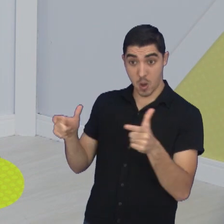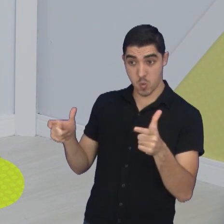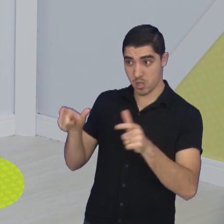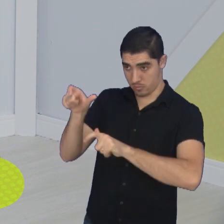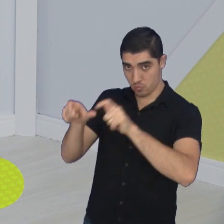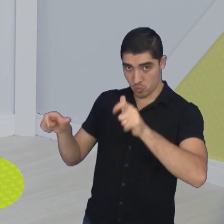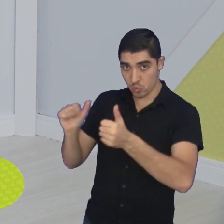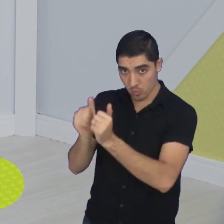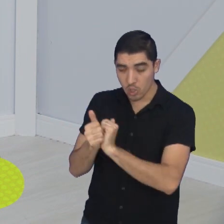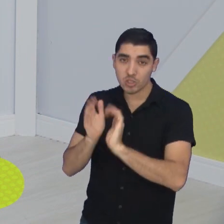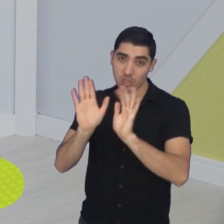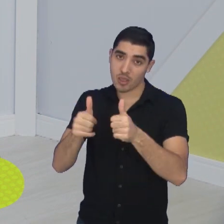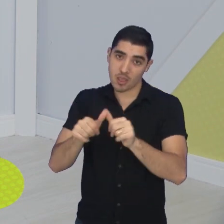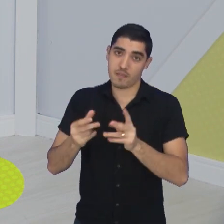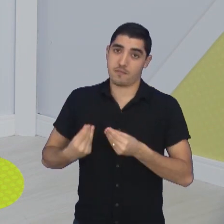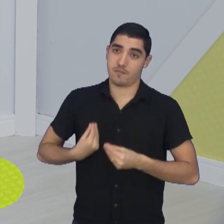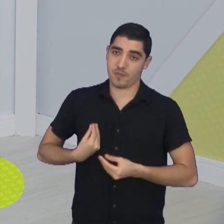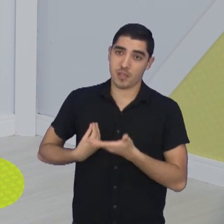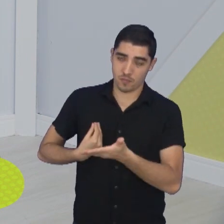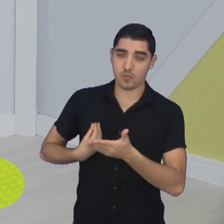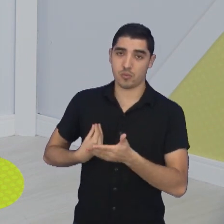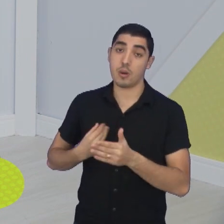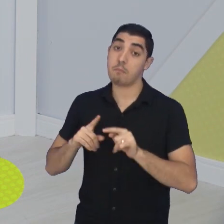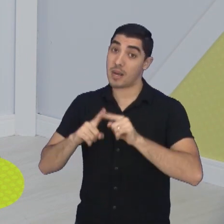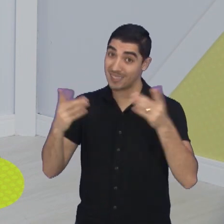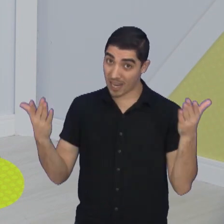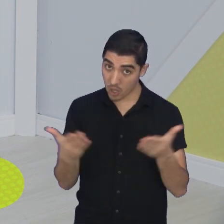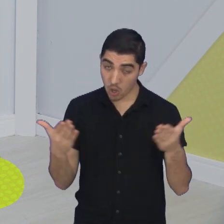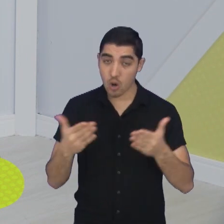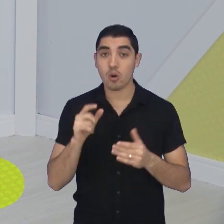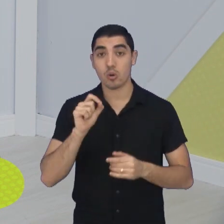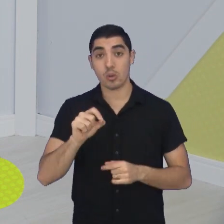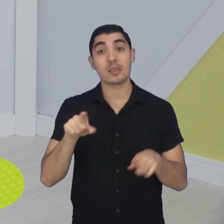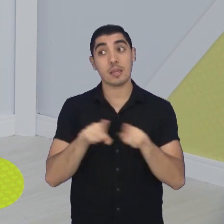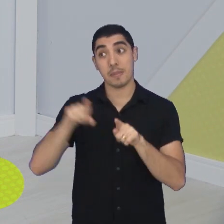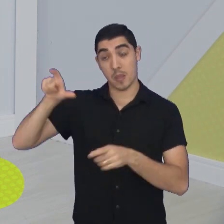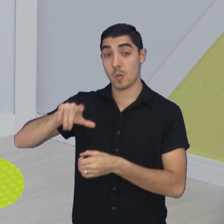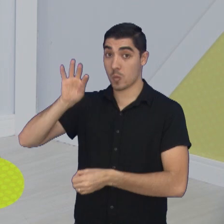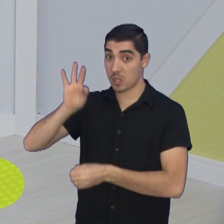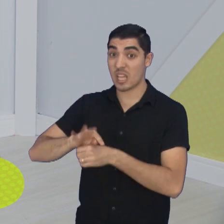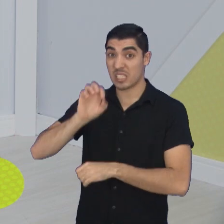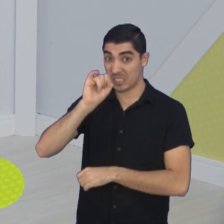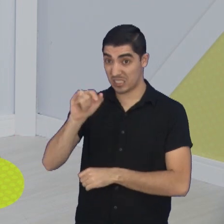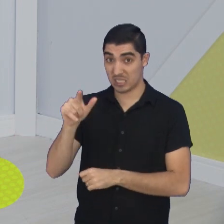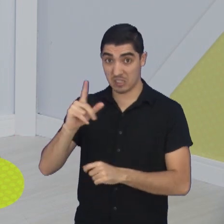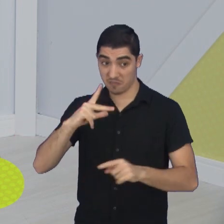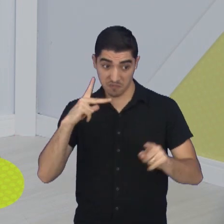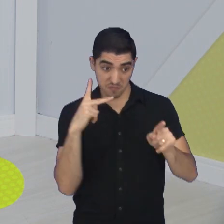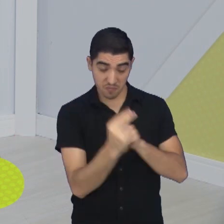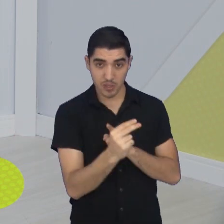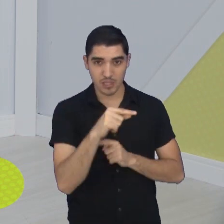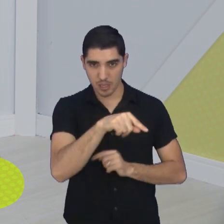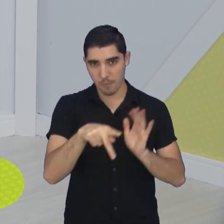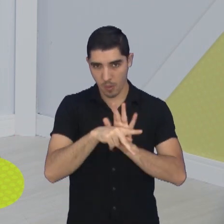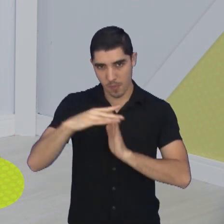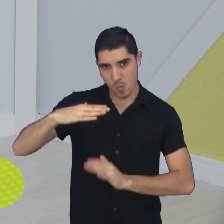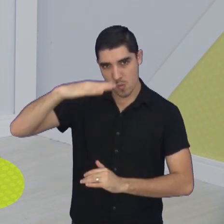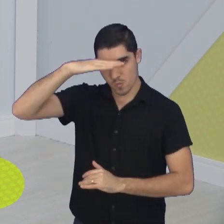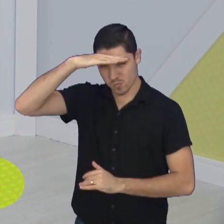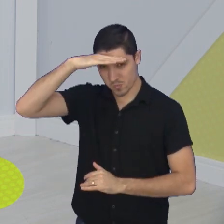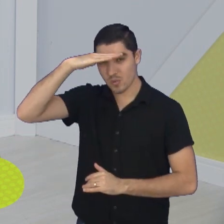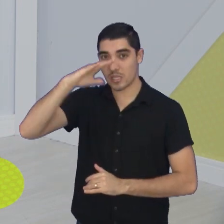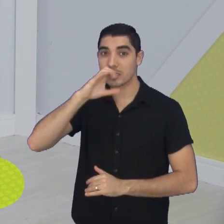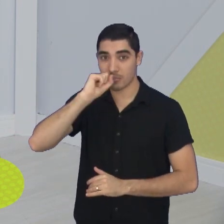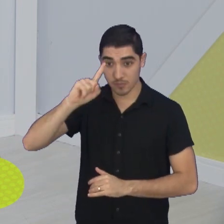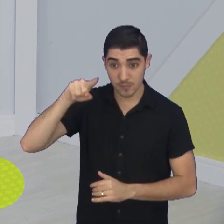estavam aí, agora o próximo jogo acho que vai ser definitivo, inclusive para o Ricardo Costa. Eu acho que se não vier a vitória contra o time do Pouso Alegre